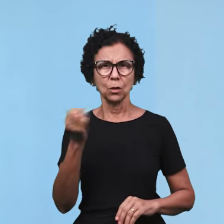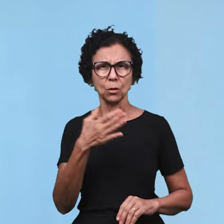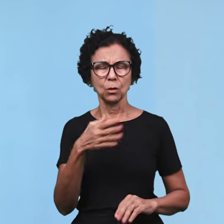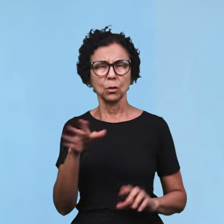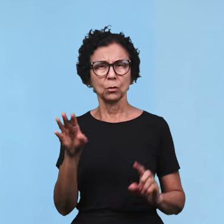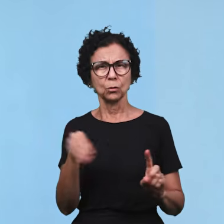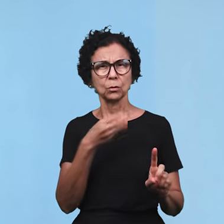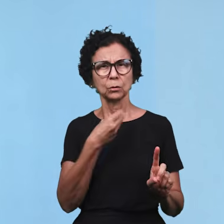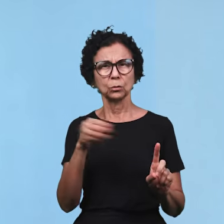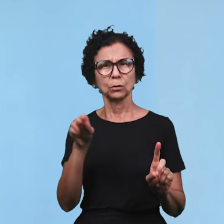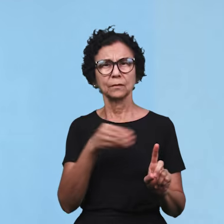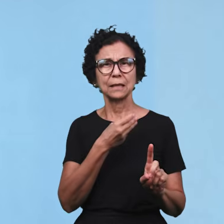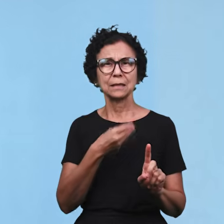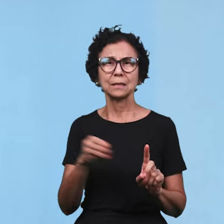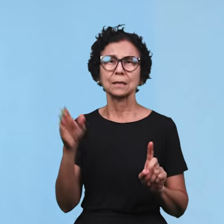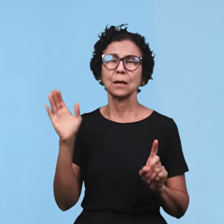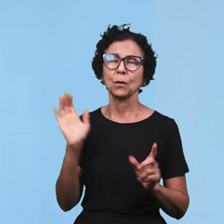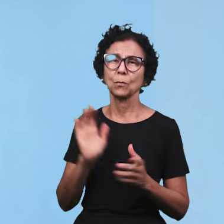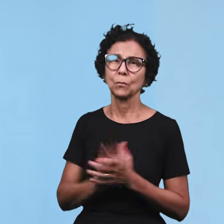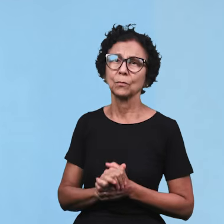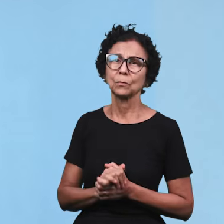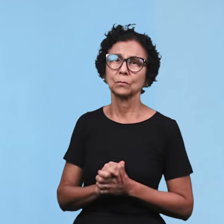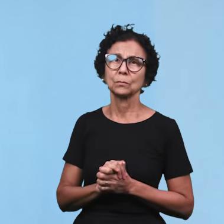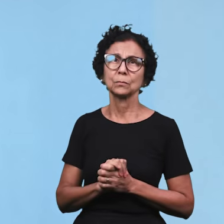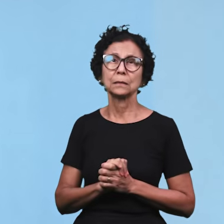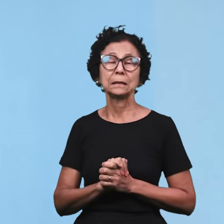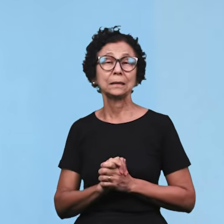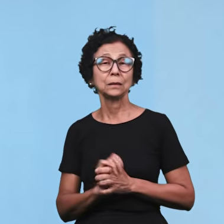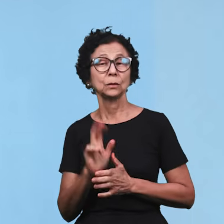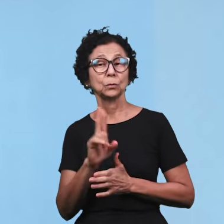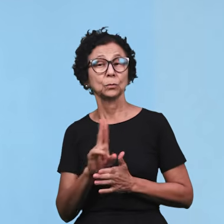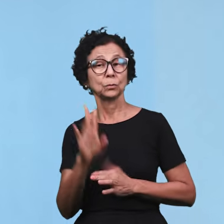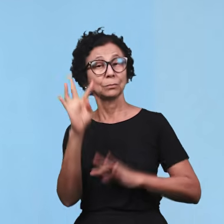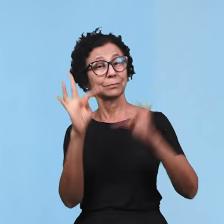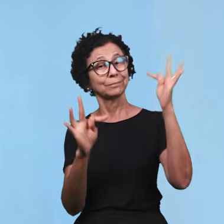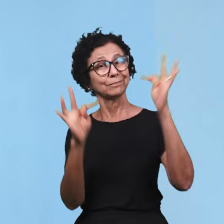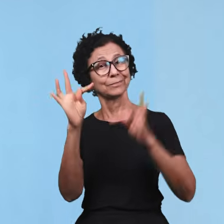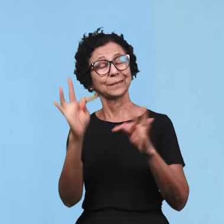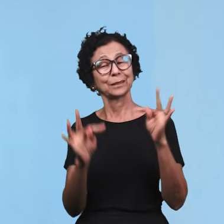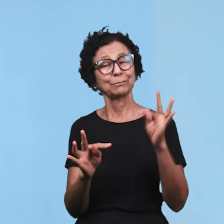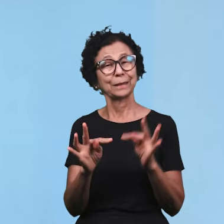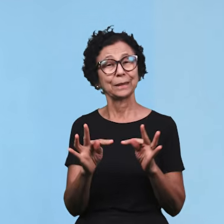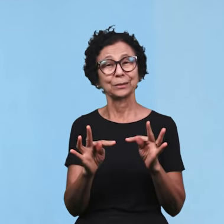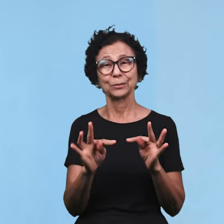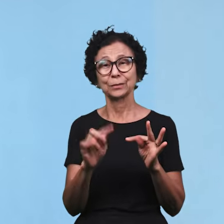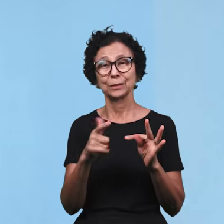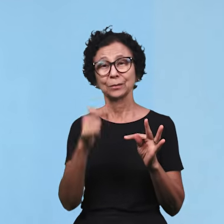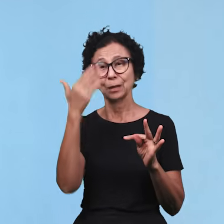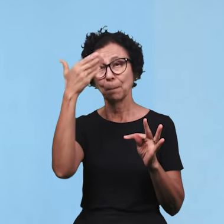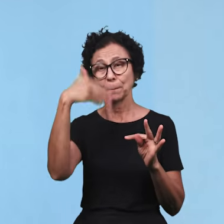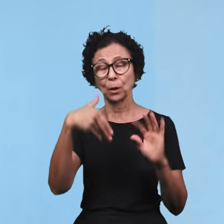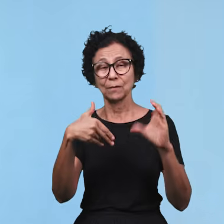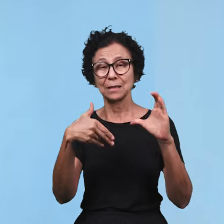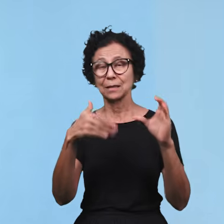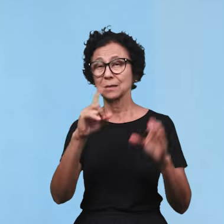para o paciente e acabam utilizando algumas terapias que ainda não têm evidência científica. Então a gente tem que ter um pouco de cautela.